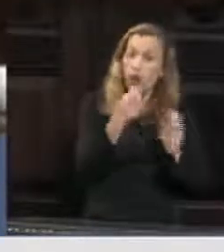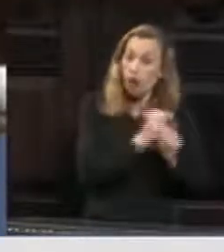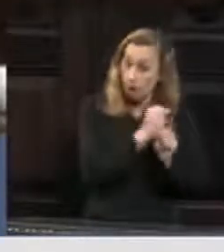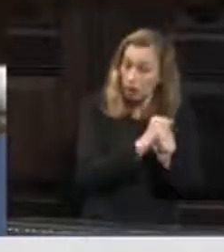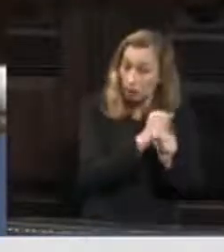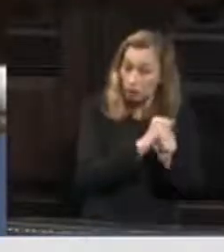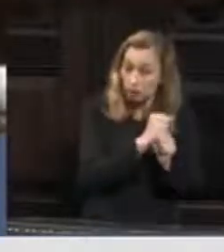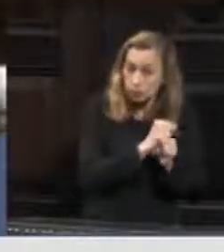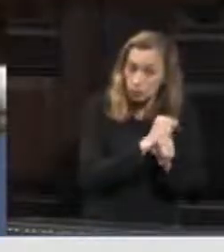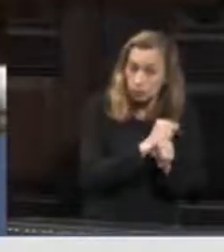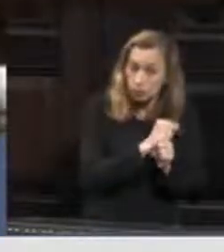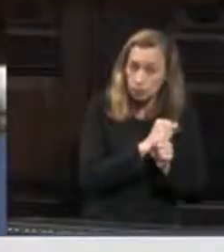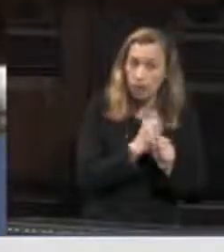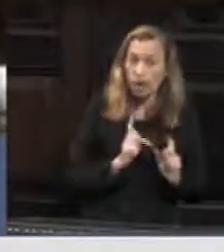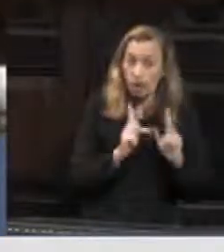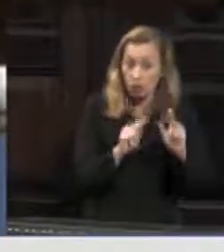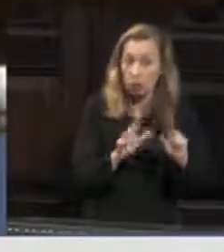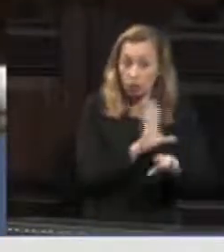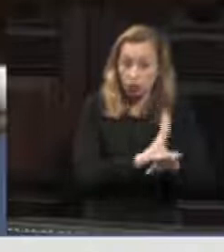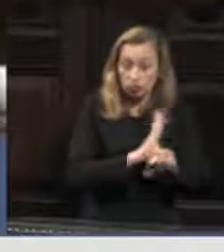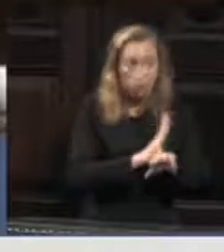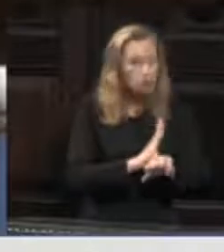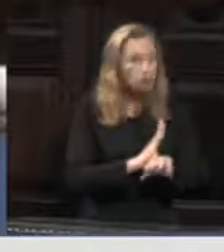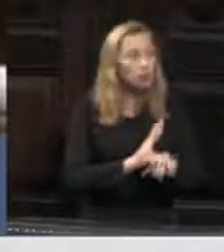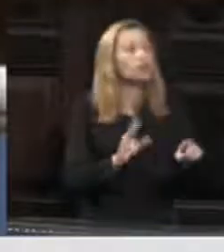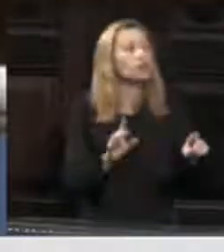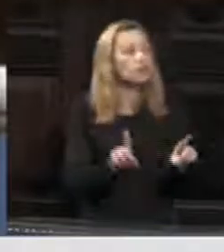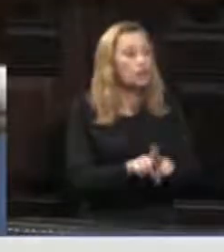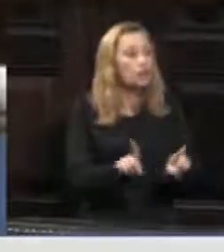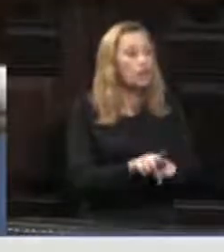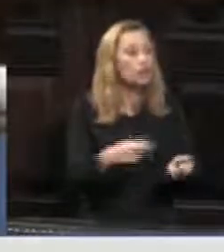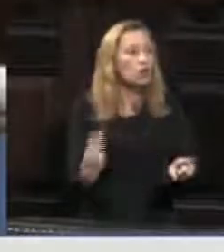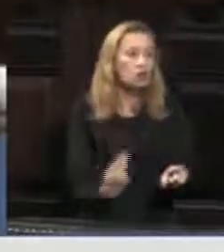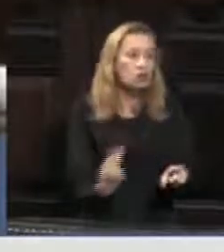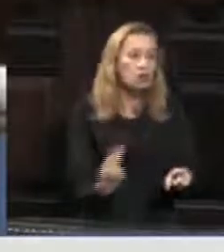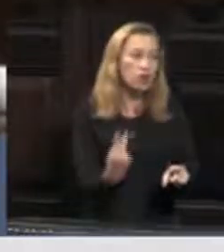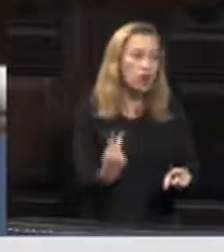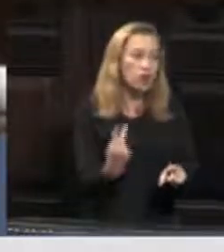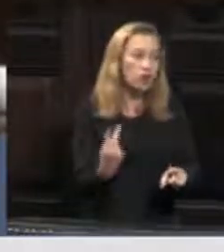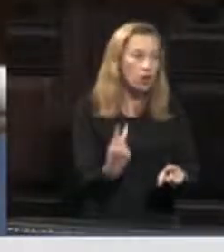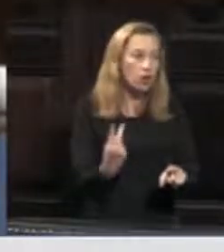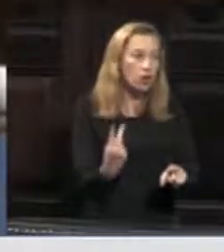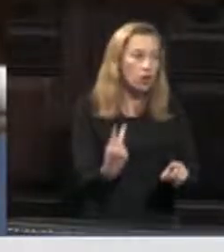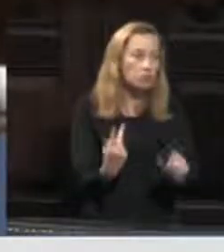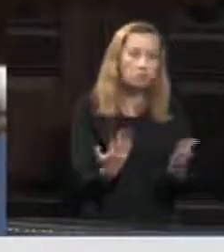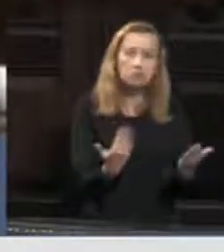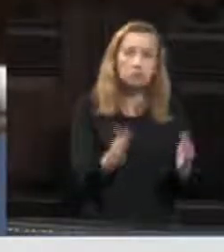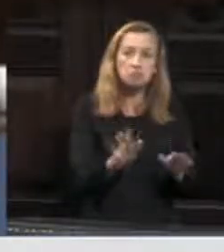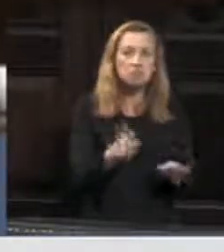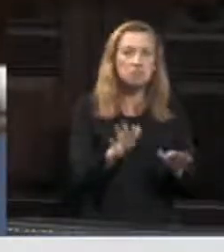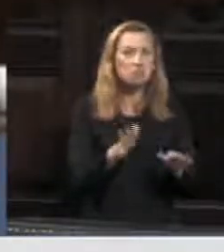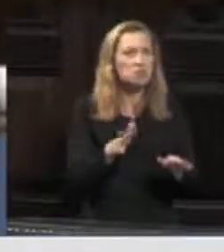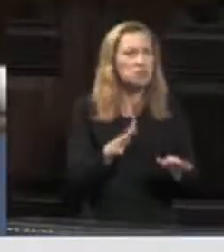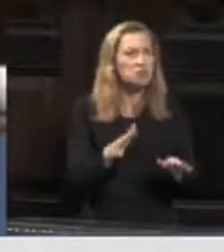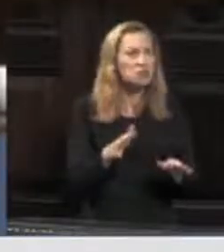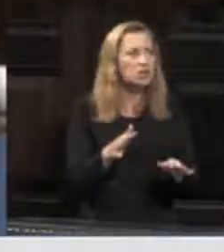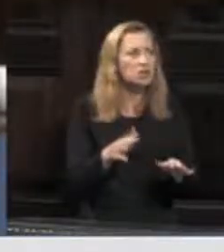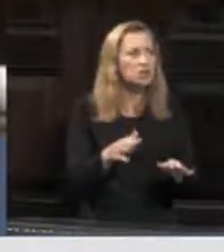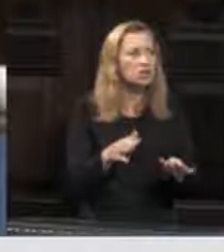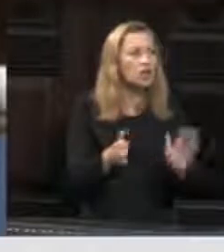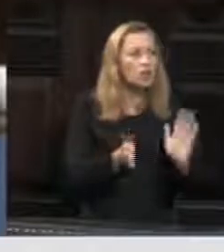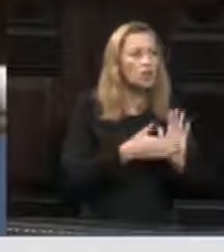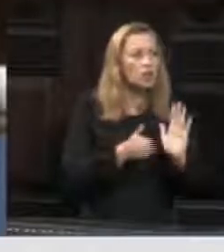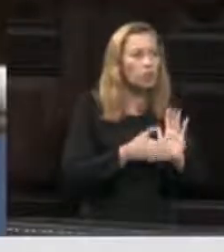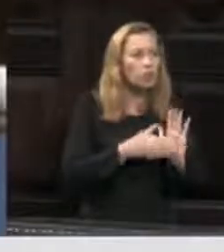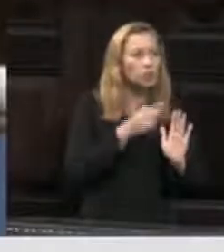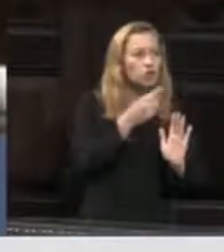reza a constituição e o valor é um valor exatamente intermediário entre a proposta